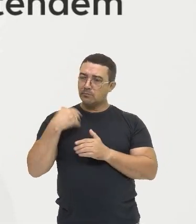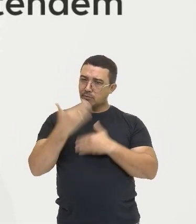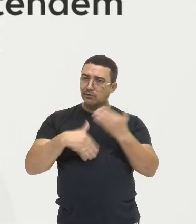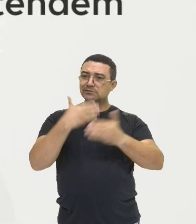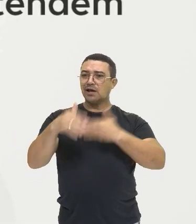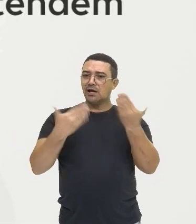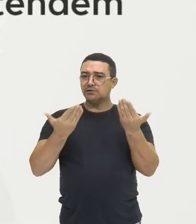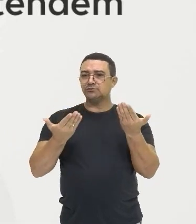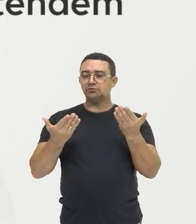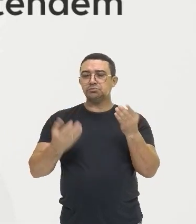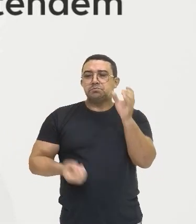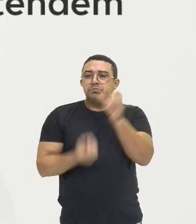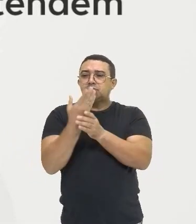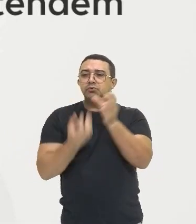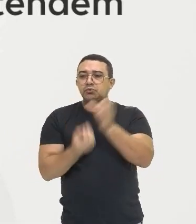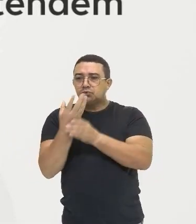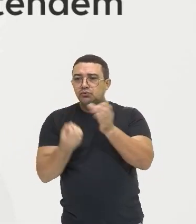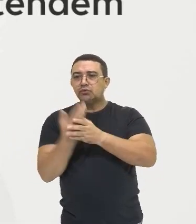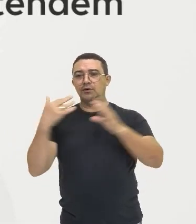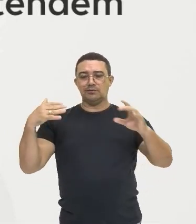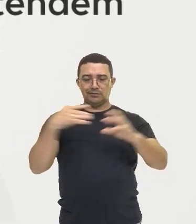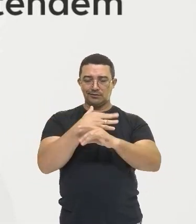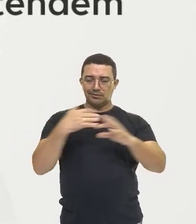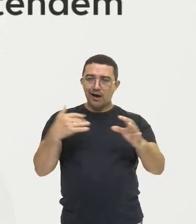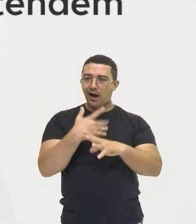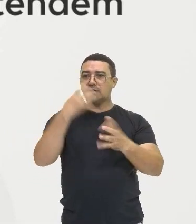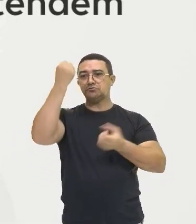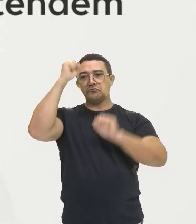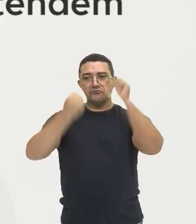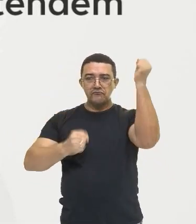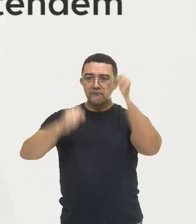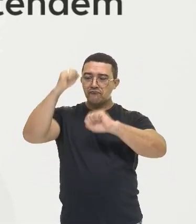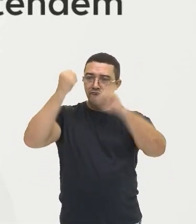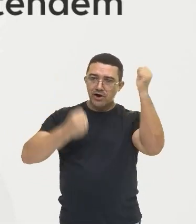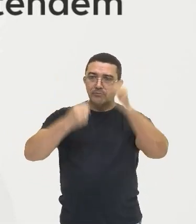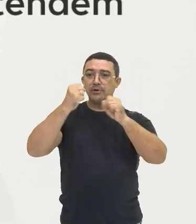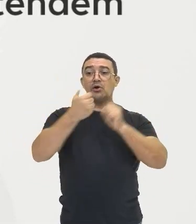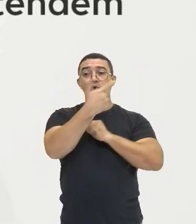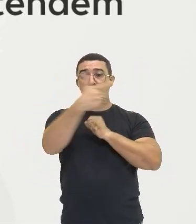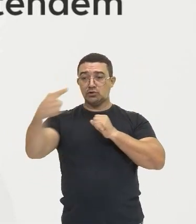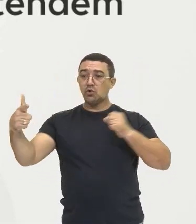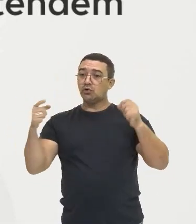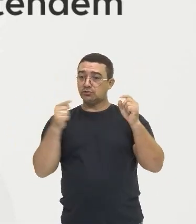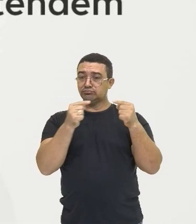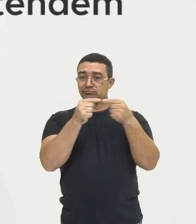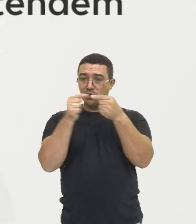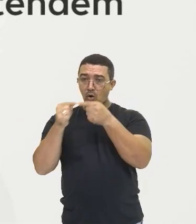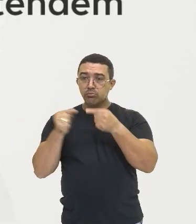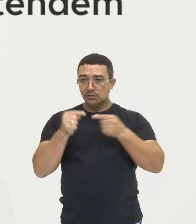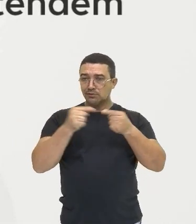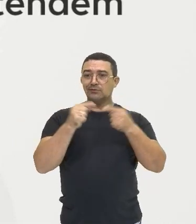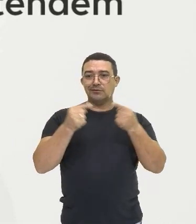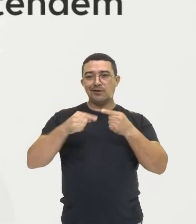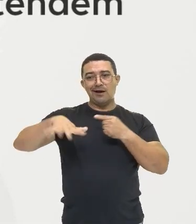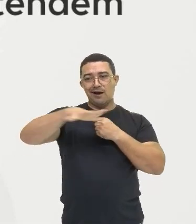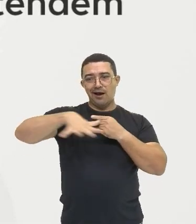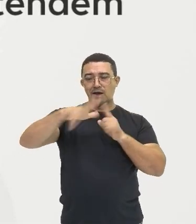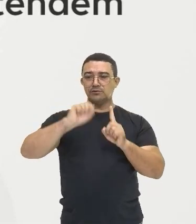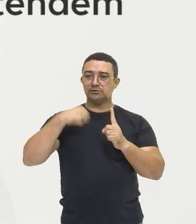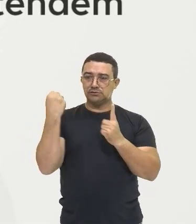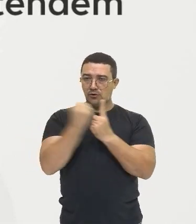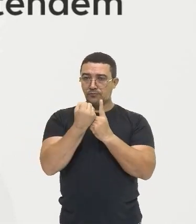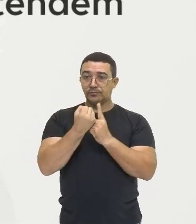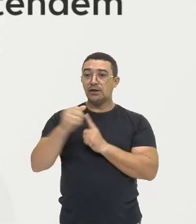de urbanização, industrialização, dentre outros aspectos ligados à questão social e econômica também. A Europa e